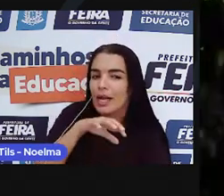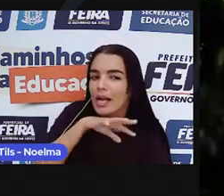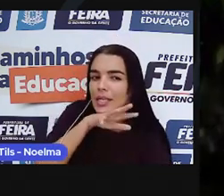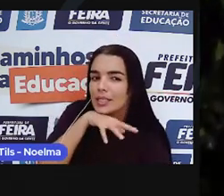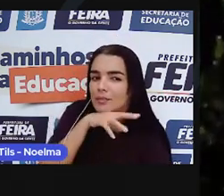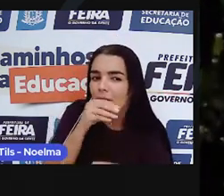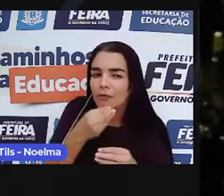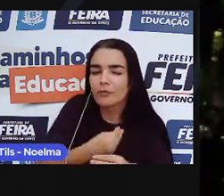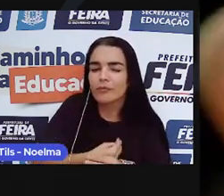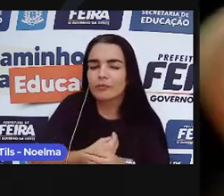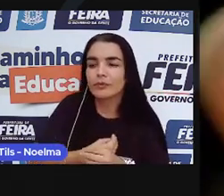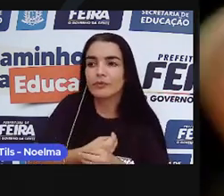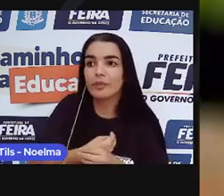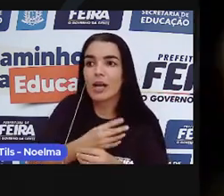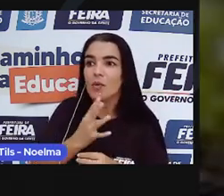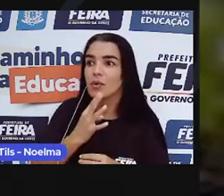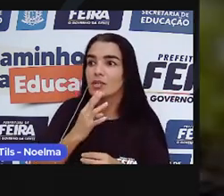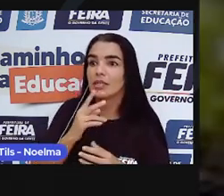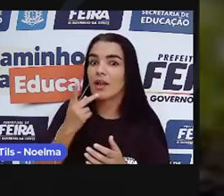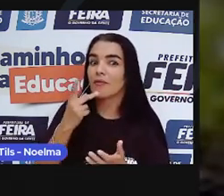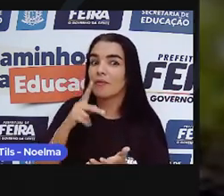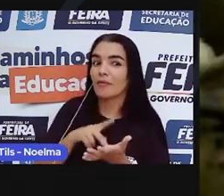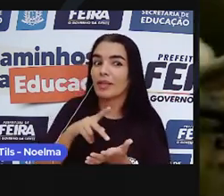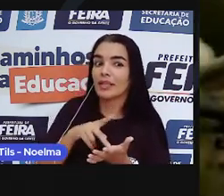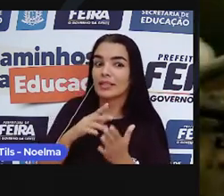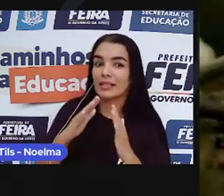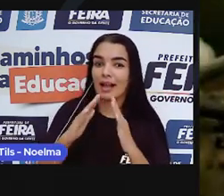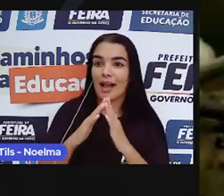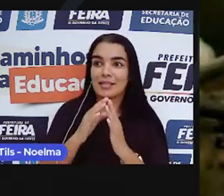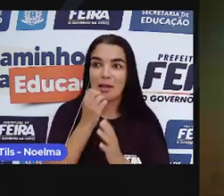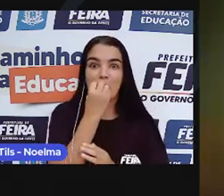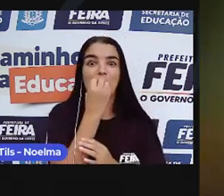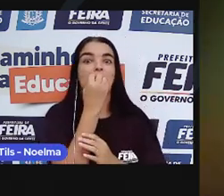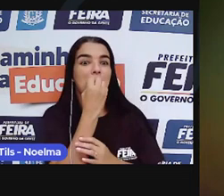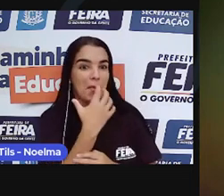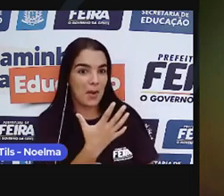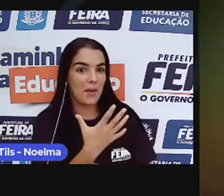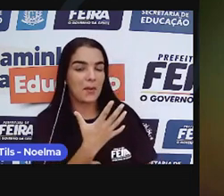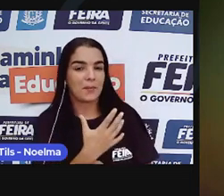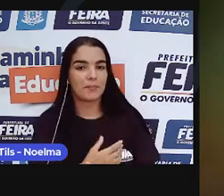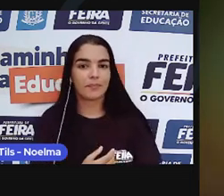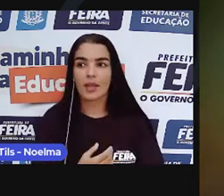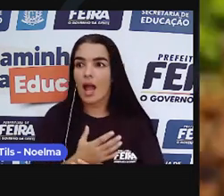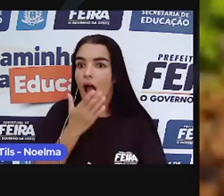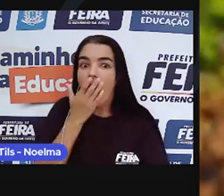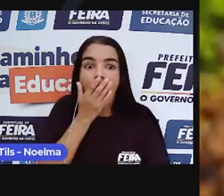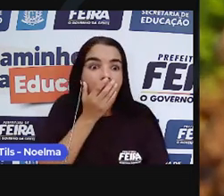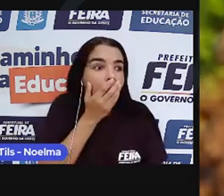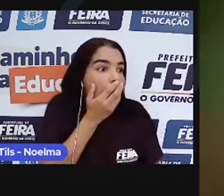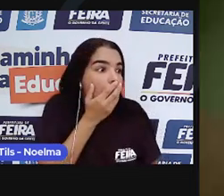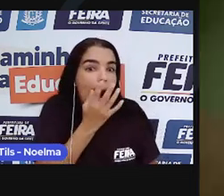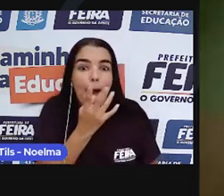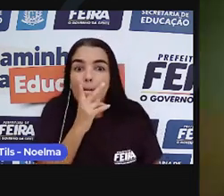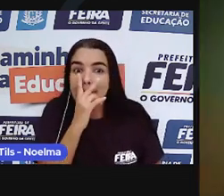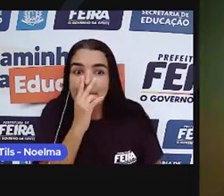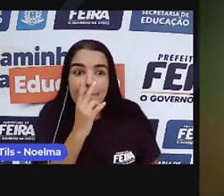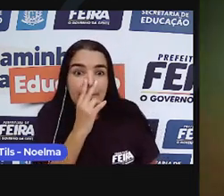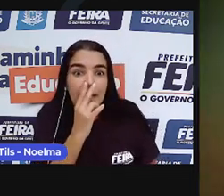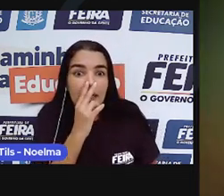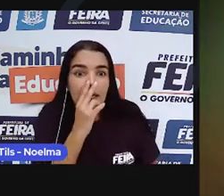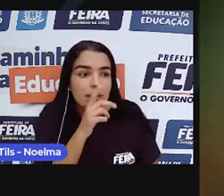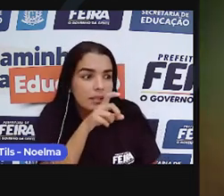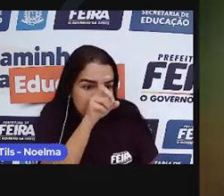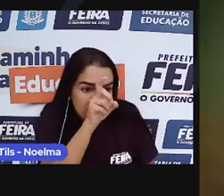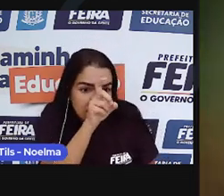sua verdadeira casa vai ser uma grande aventura. Uau! Parece um mini